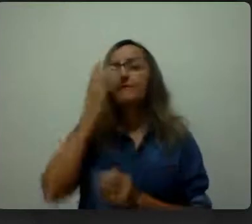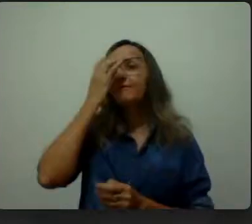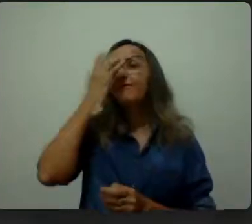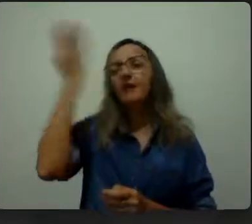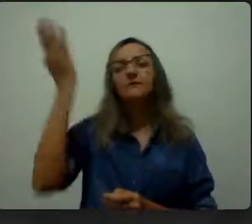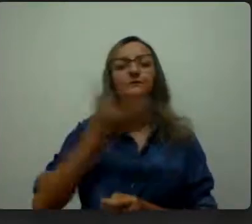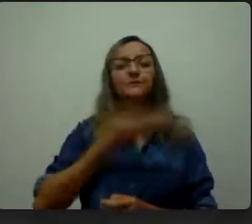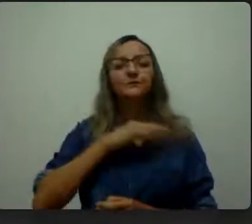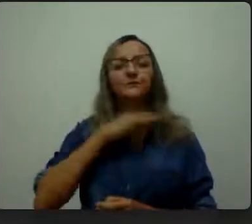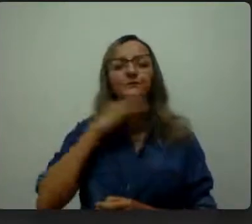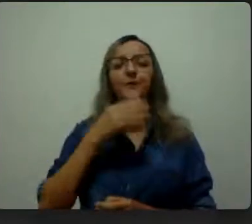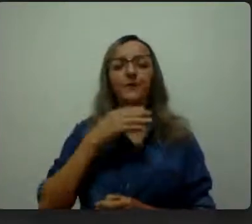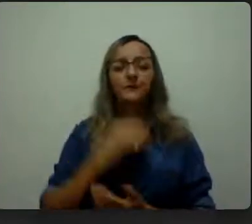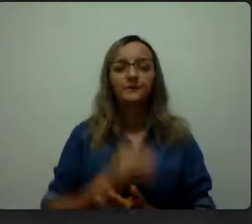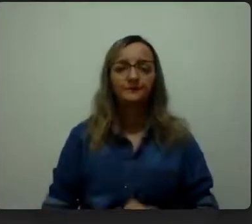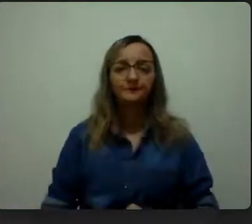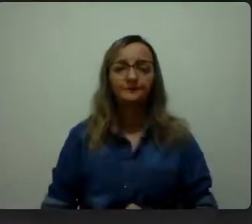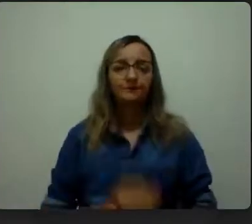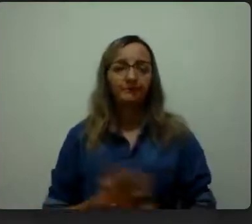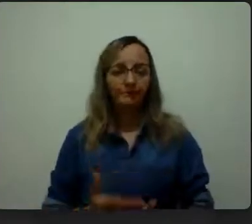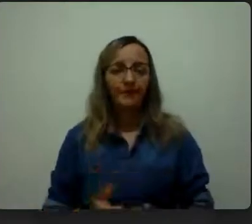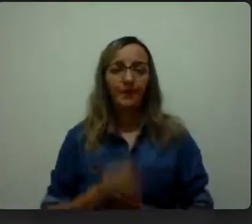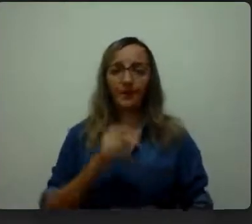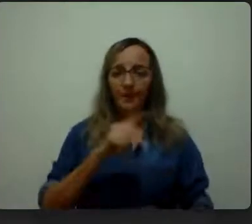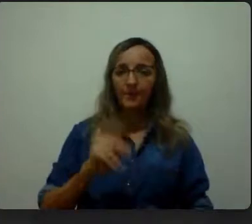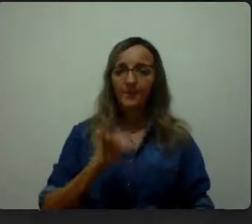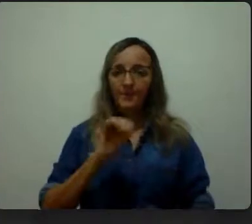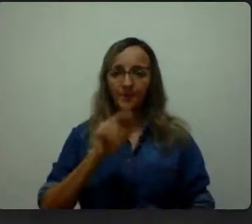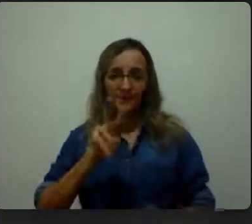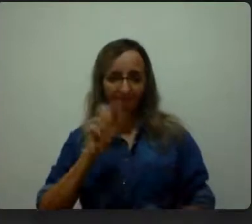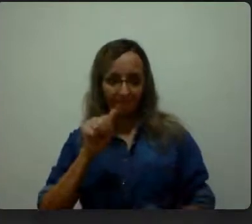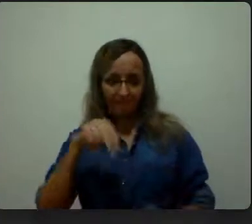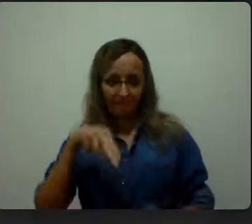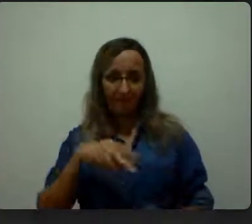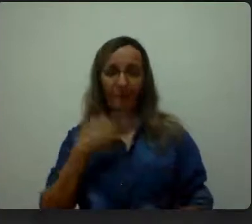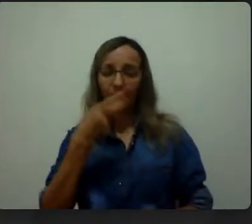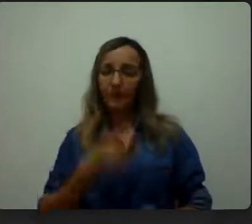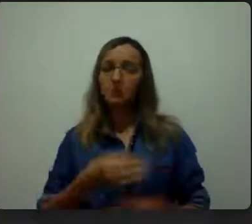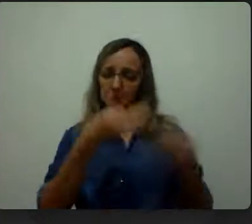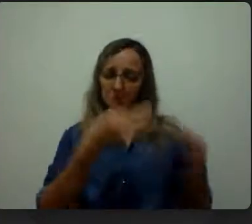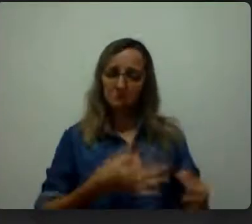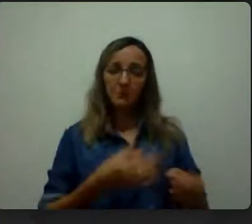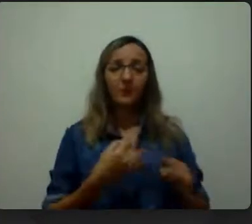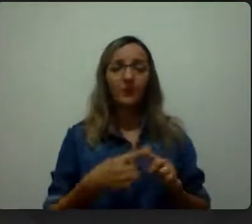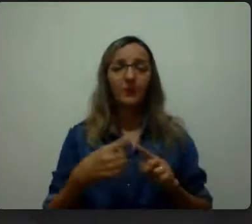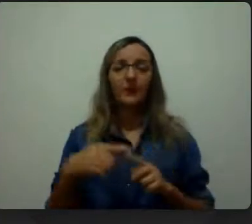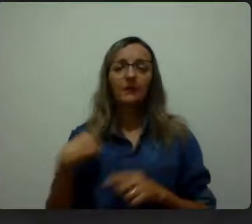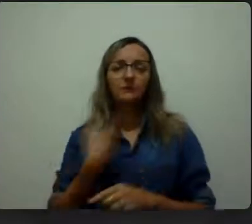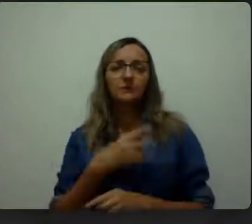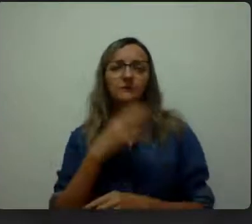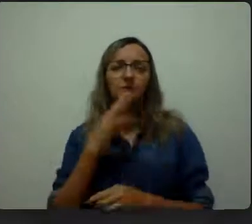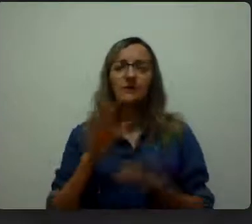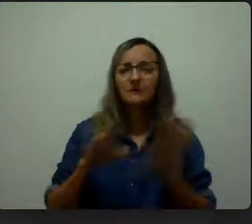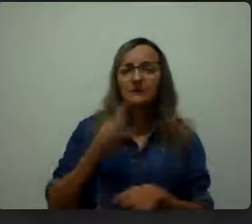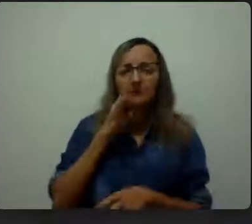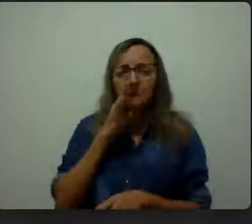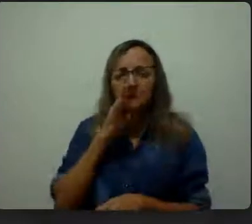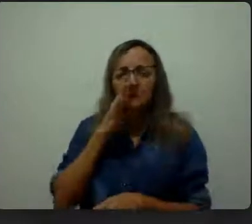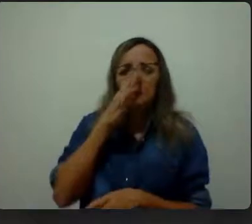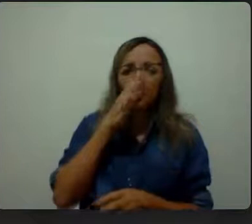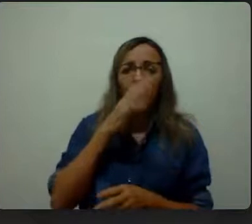professor sim, com Danilo. certeza, né? Falando aí dos nossos alunos, né? A gente vê que a maratona é uma experiência ímpar para